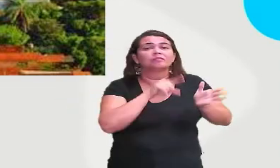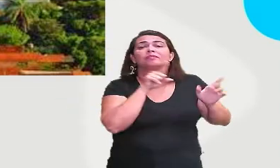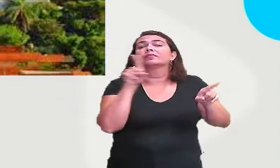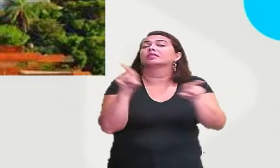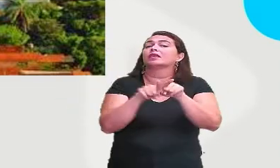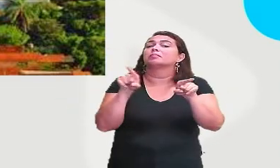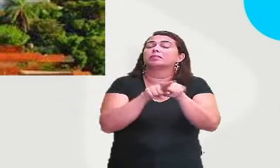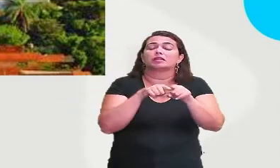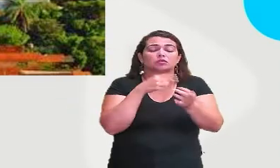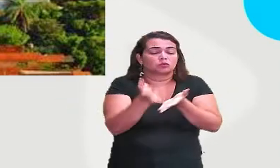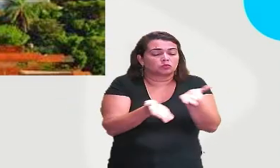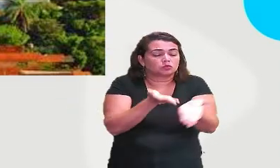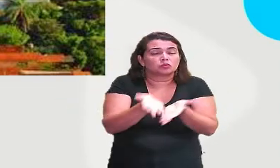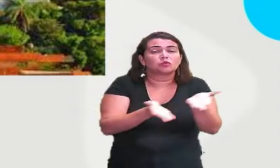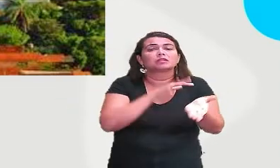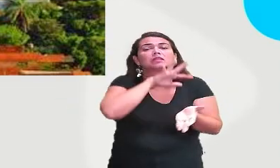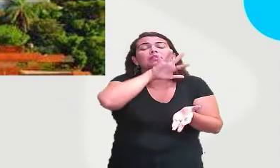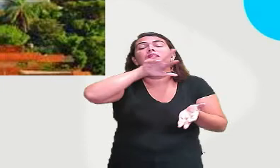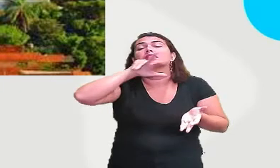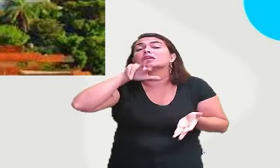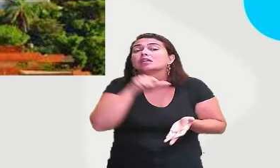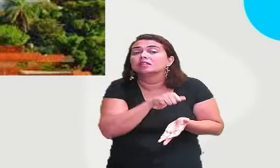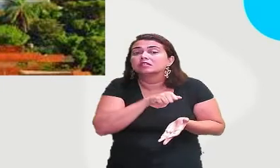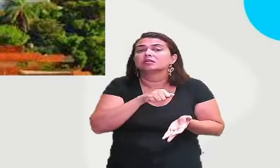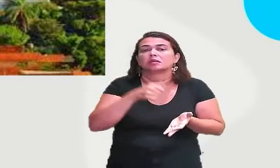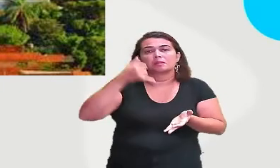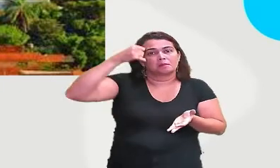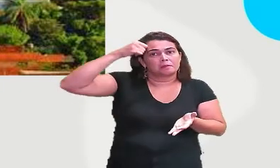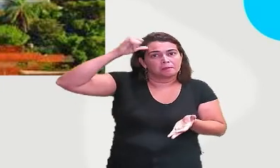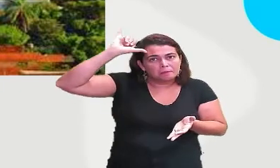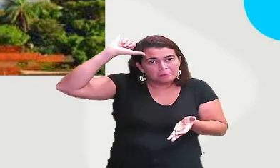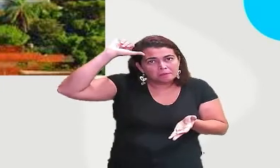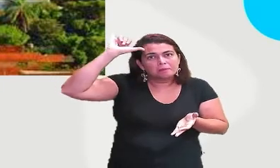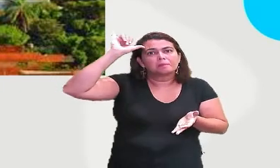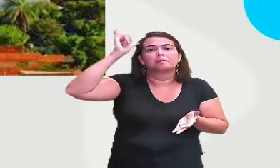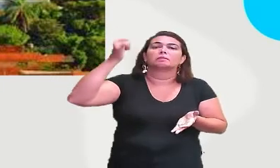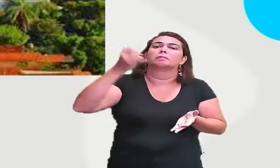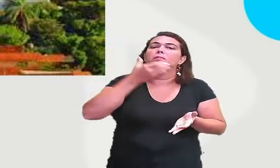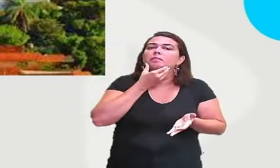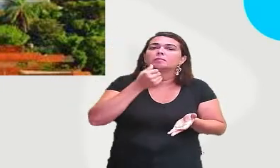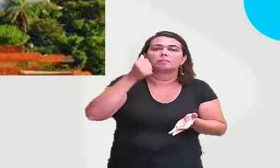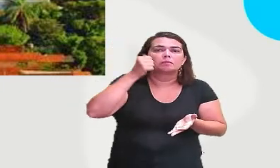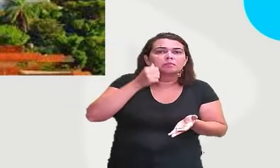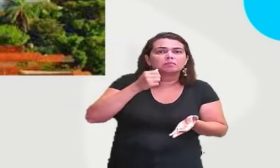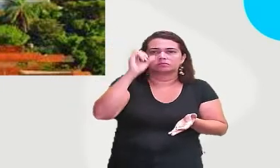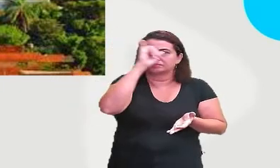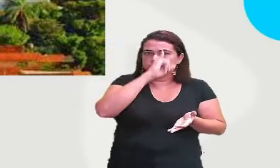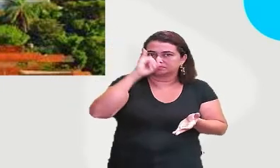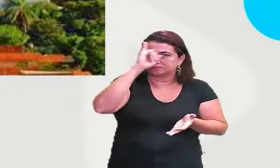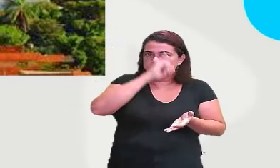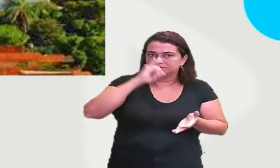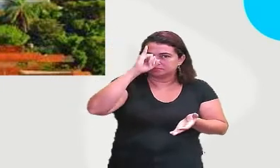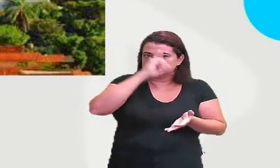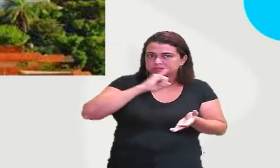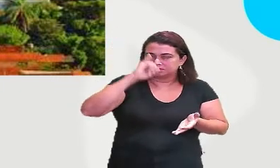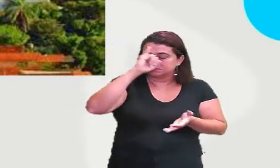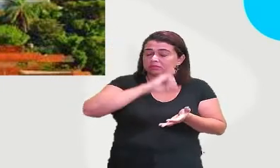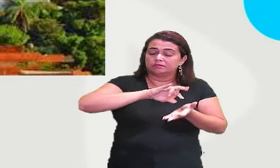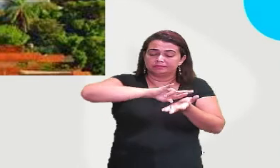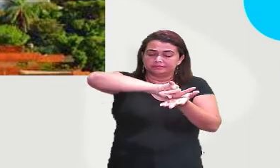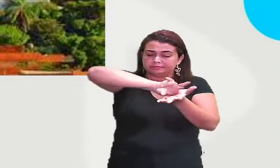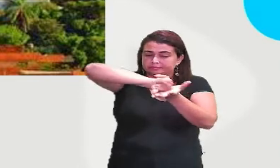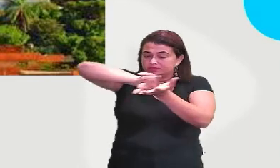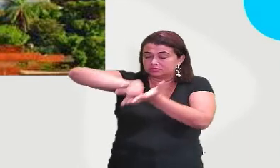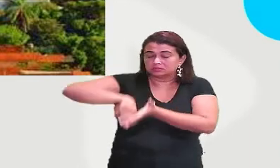criação de animais também, como bois, vacas, porcos, entre outros, tá certo? Então é nessa zona rural